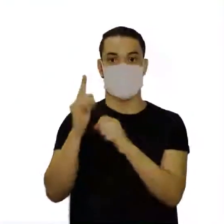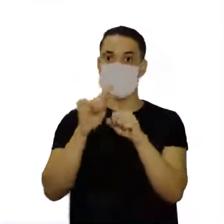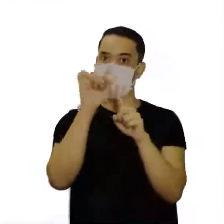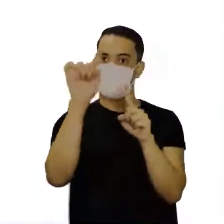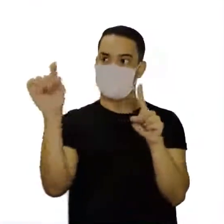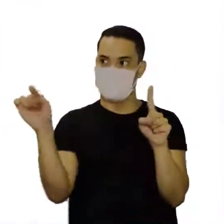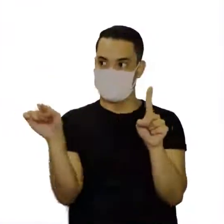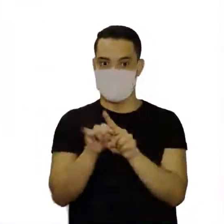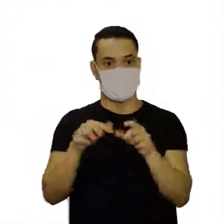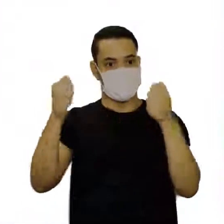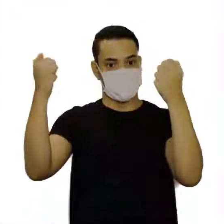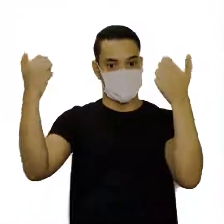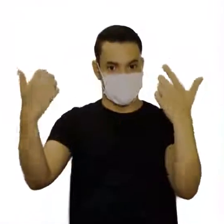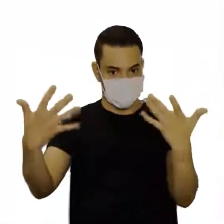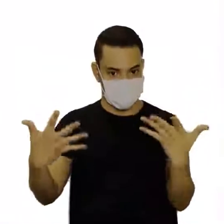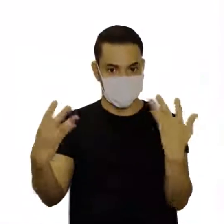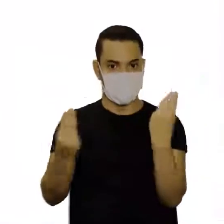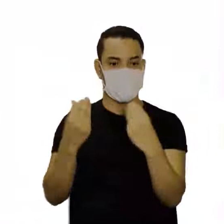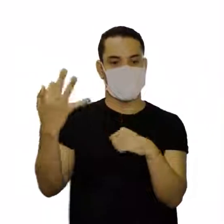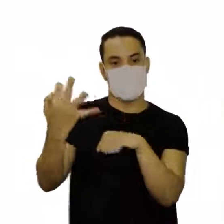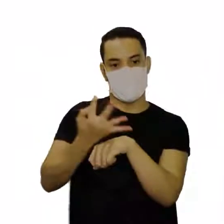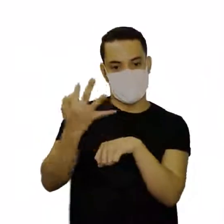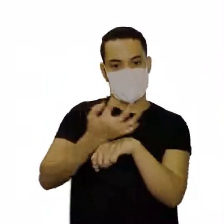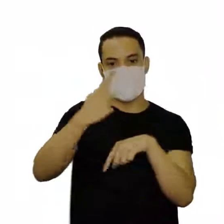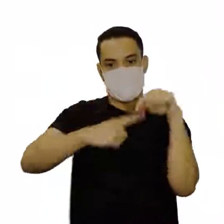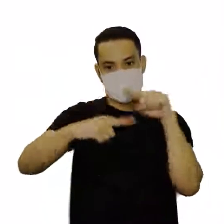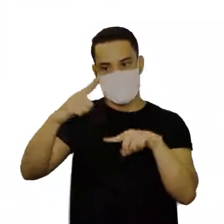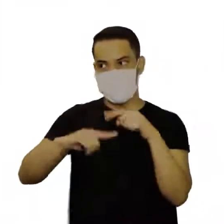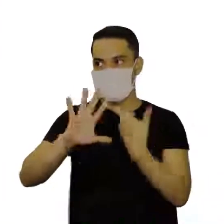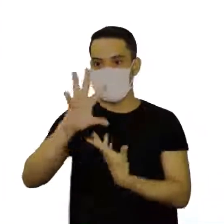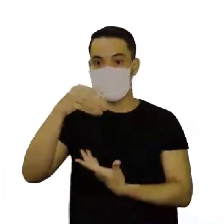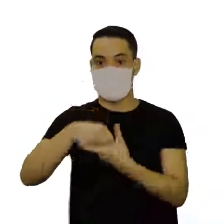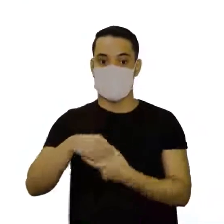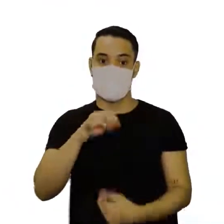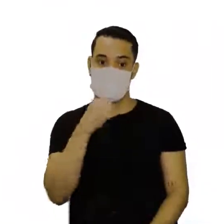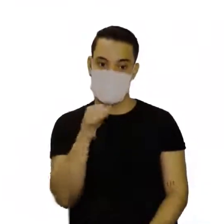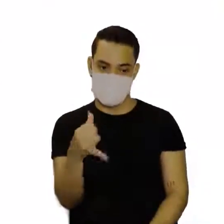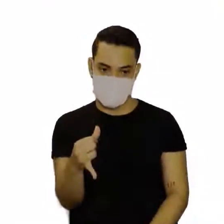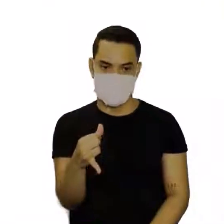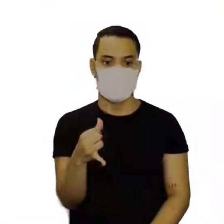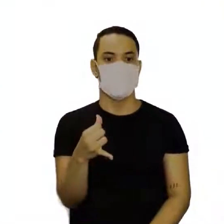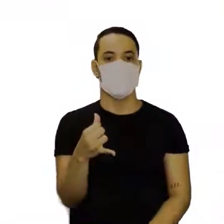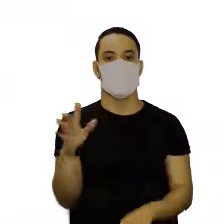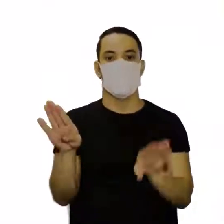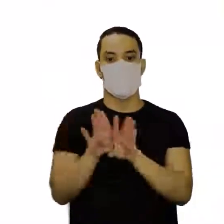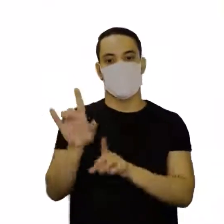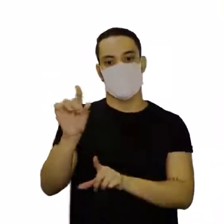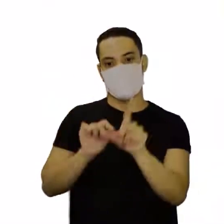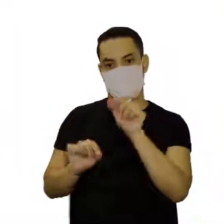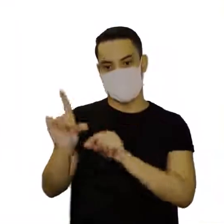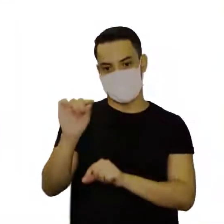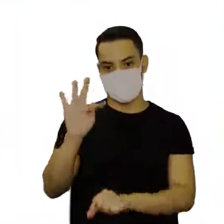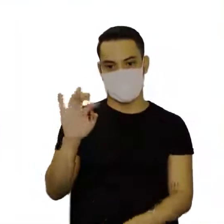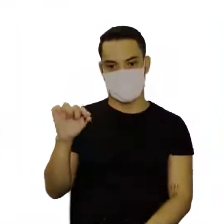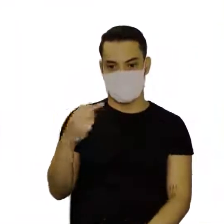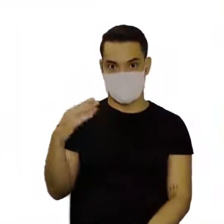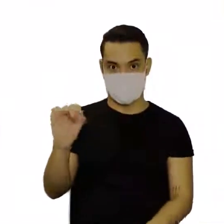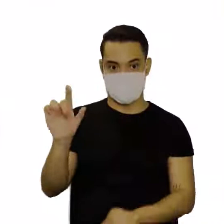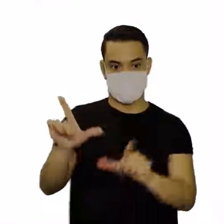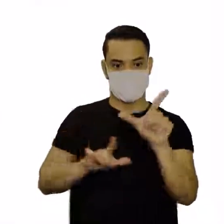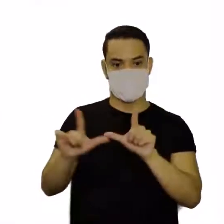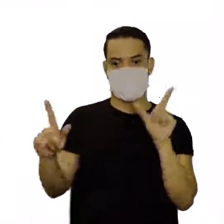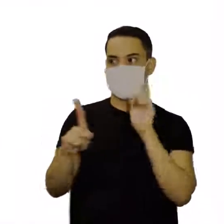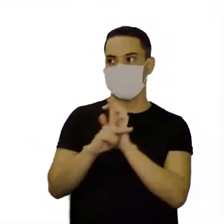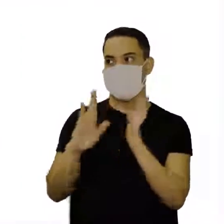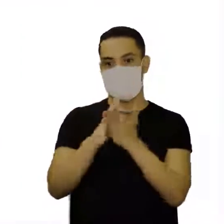circuitos, definição de resistências para equipamentos e circuitos elétricos e eletrônicos, seleção de tensão de trabalho para